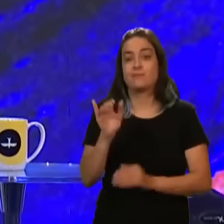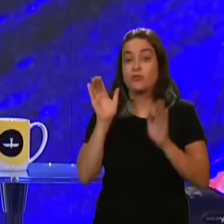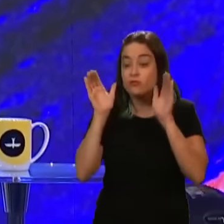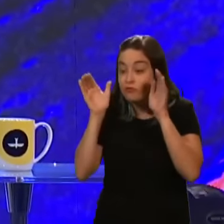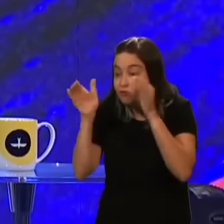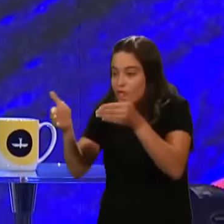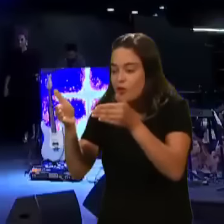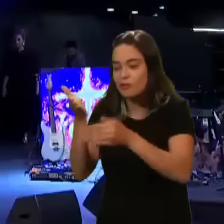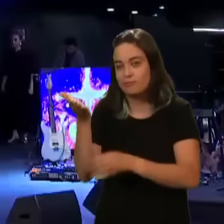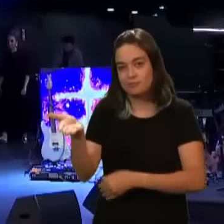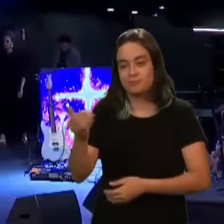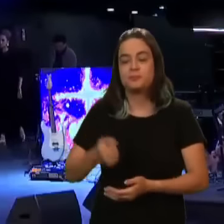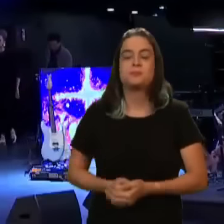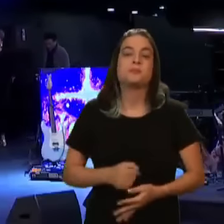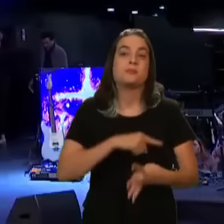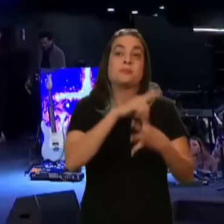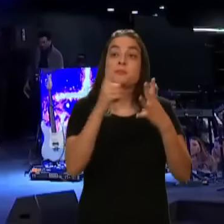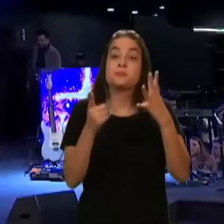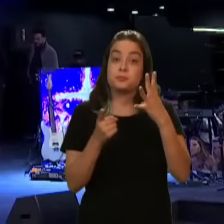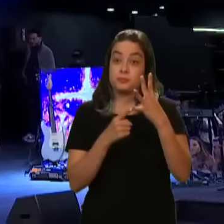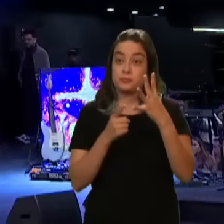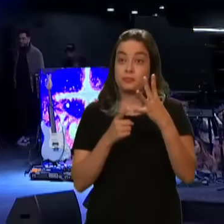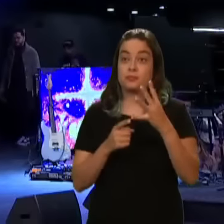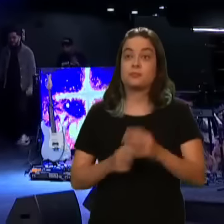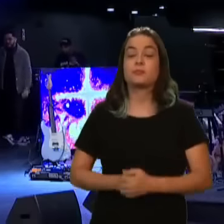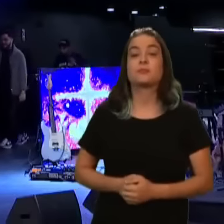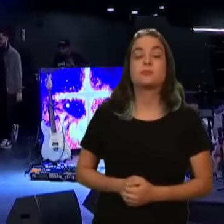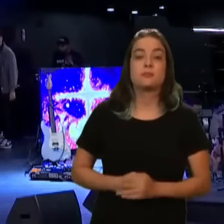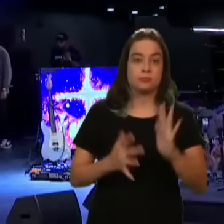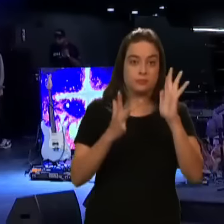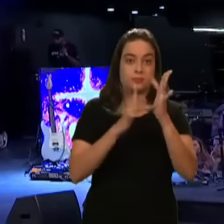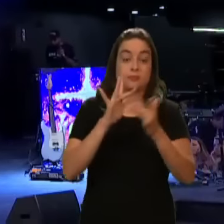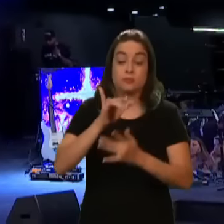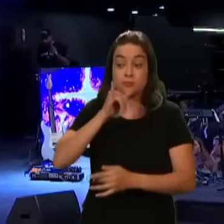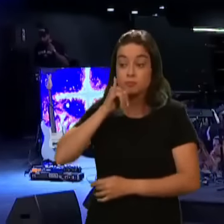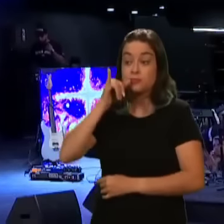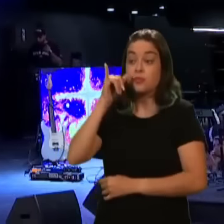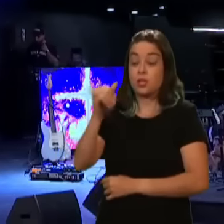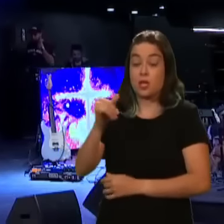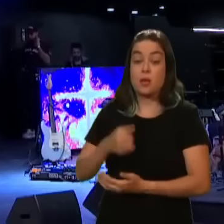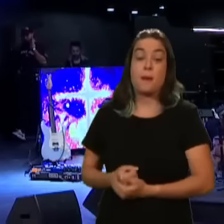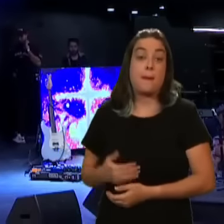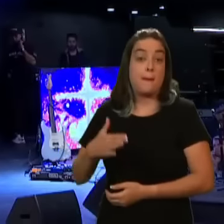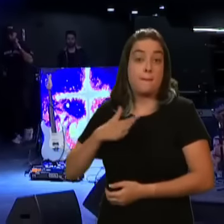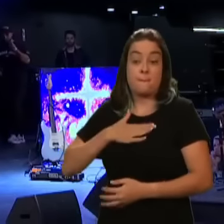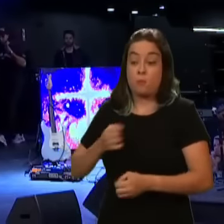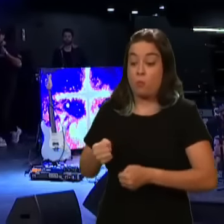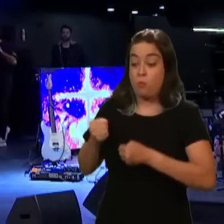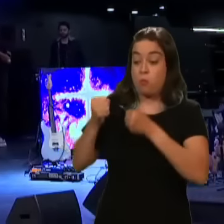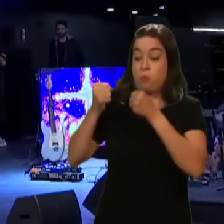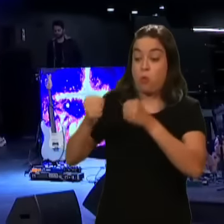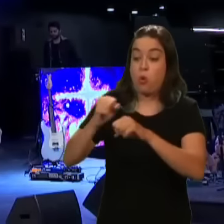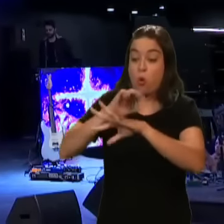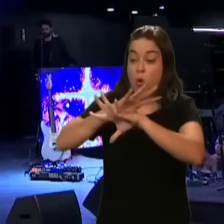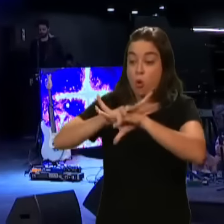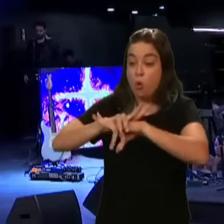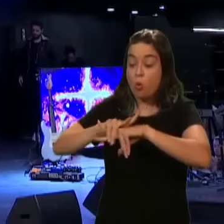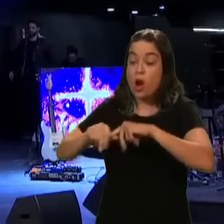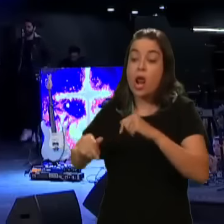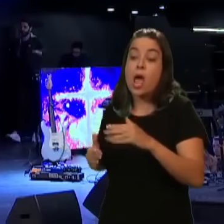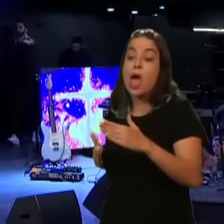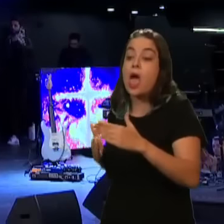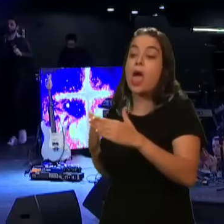Quarta coisa que Jesus fez: declarou aos cegos que seu poder de curar só iria até onde a fé